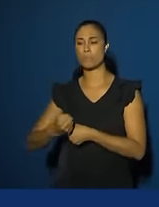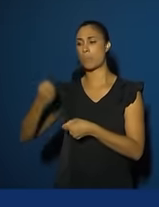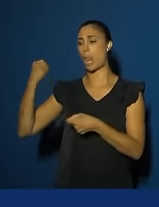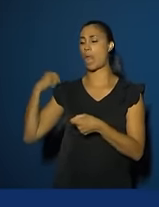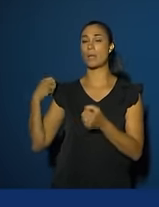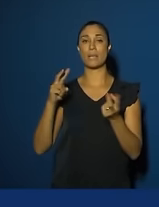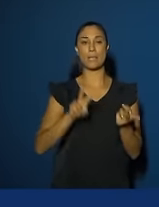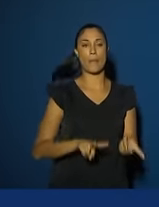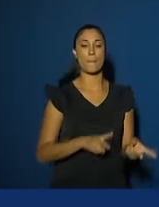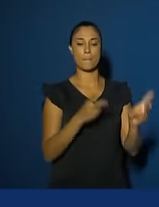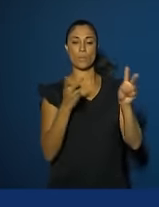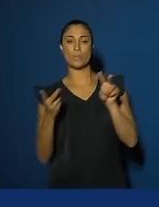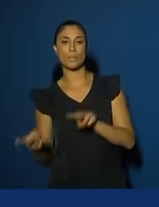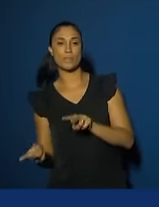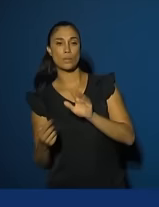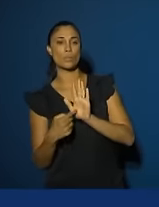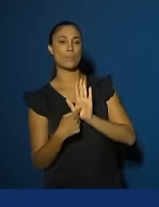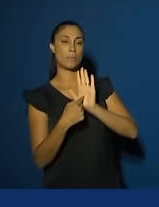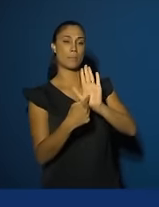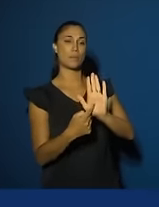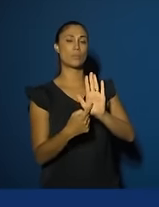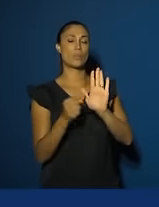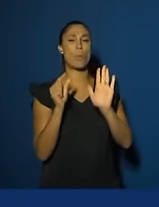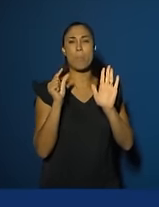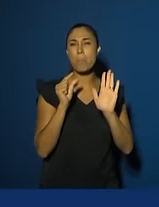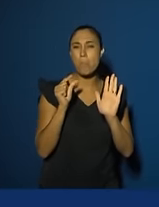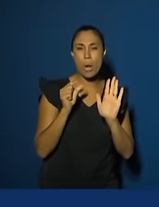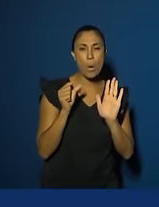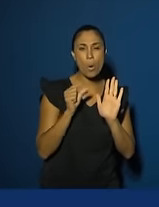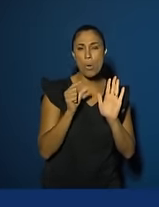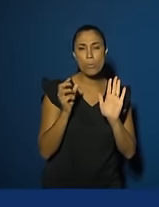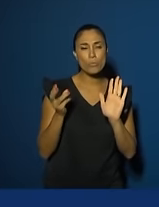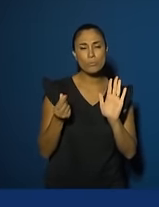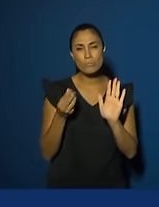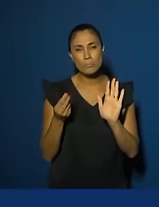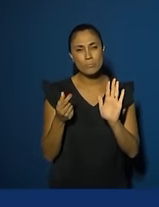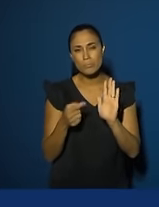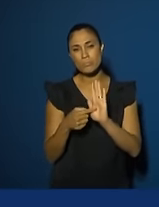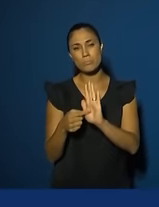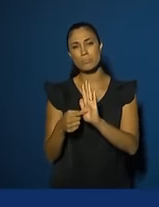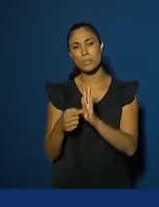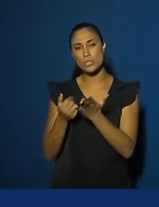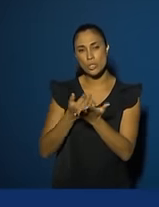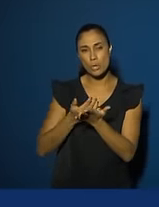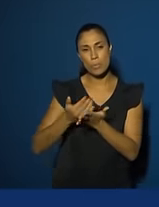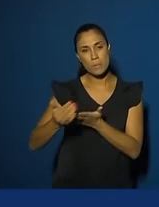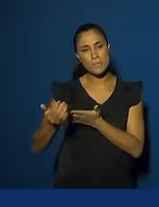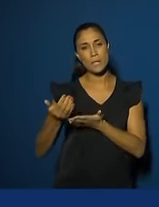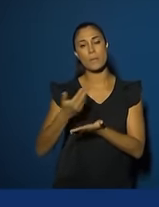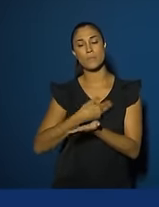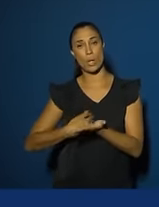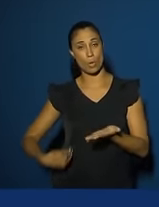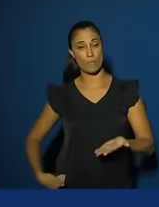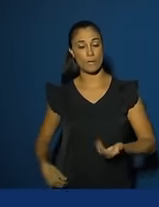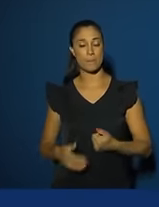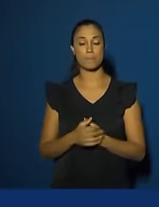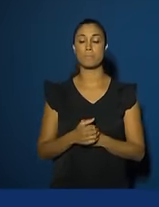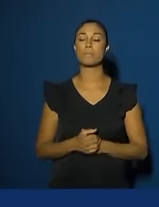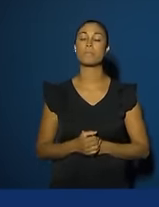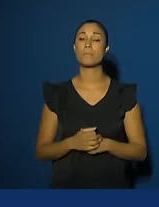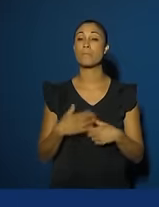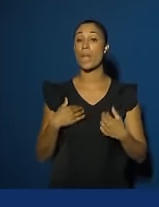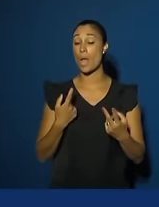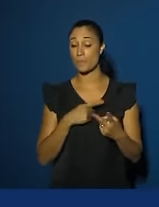transição nos apresentou muito pouc subsídios para nós começarmos a governar a